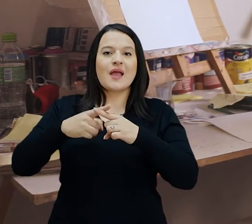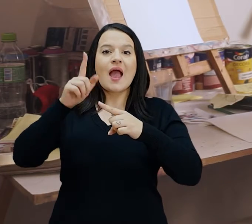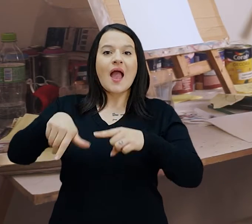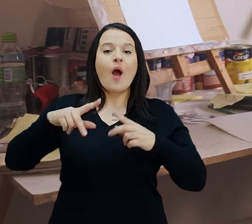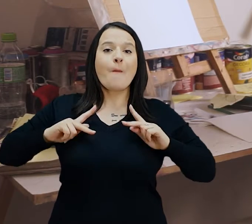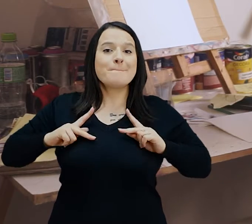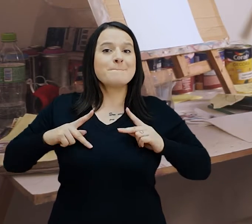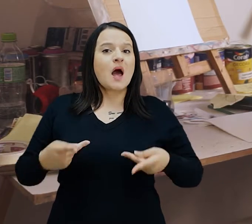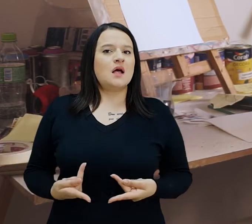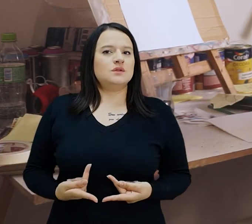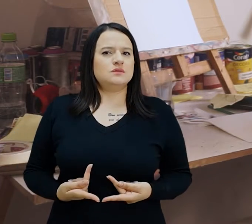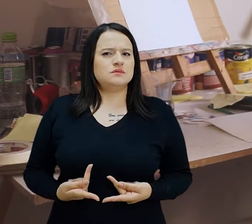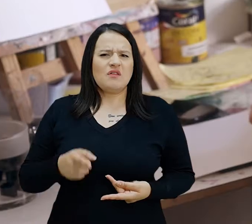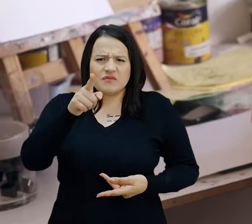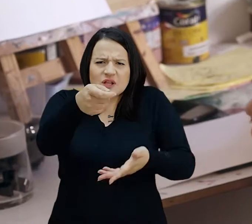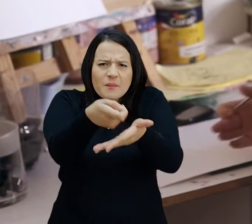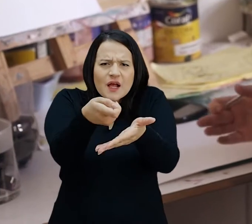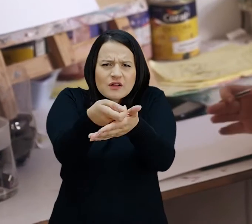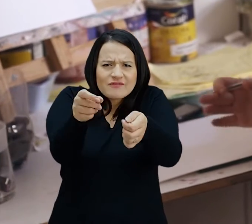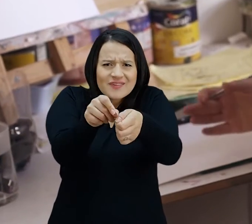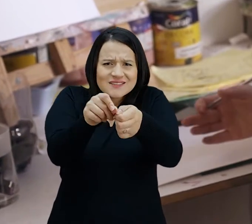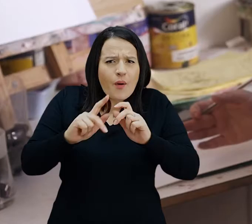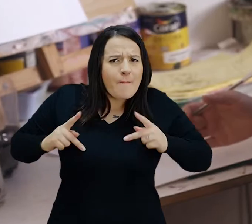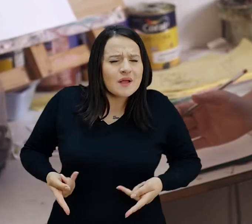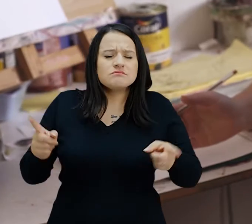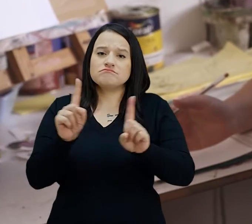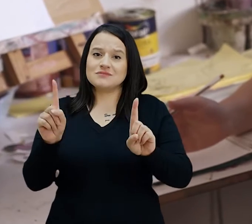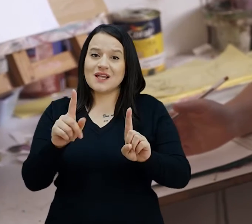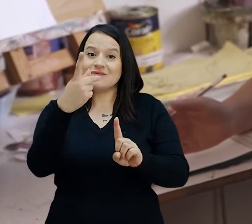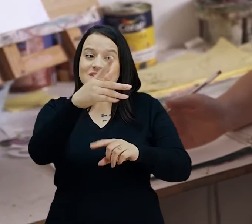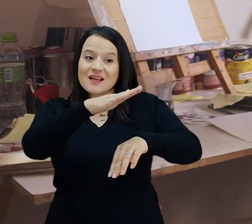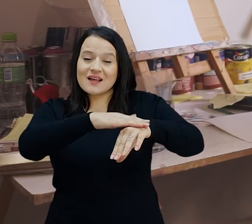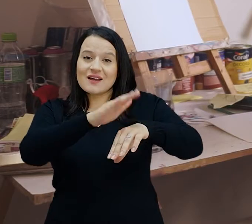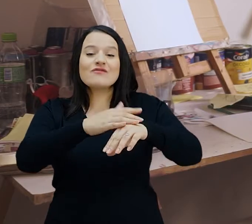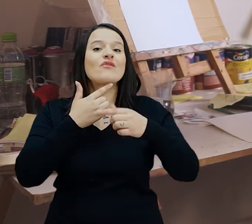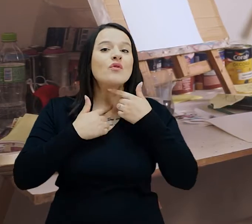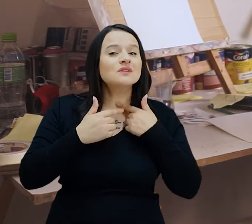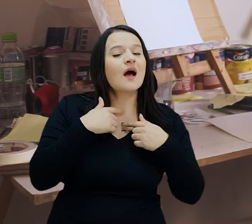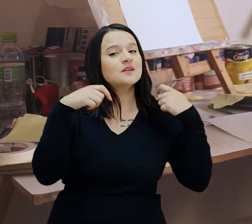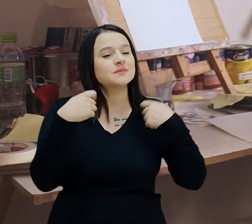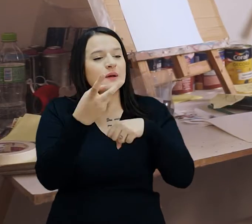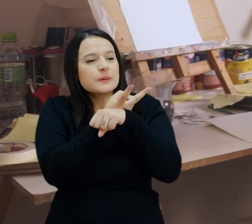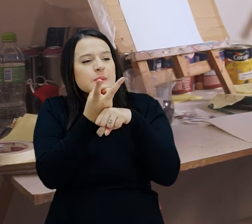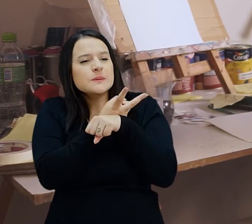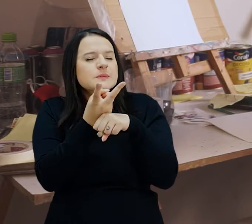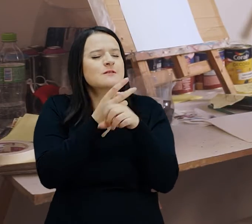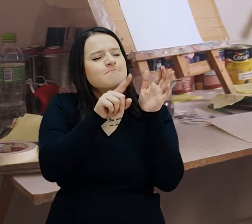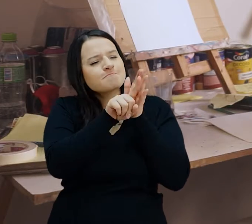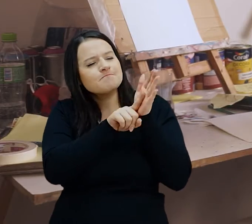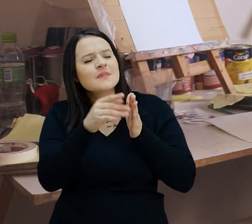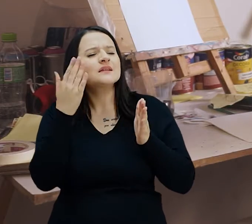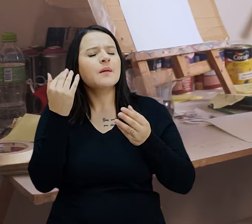do corpo, porque elas são figuras humanas. Não que você tenha que fazer figura humana, mas dentro do que você quer fazer, você tem